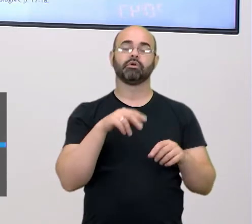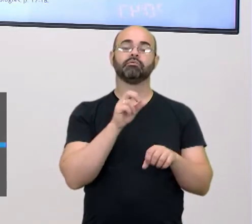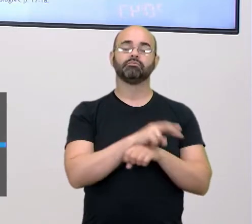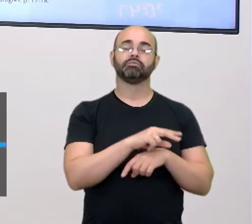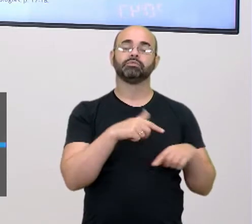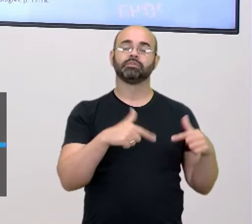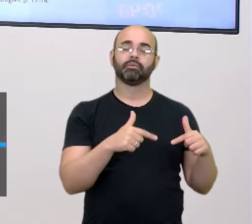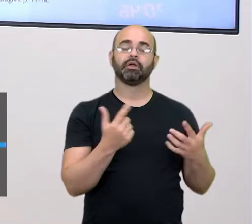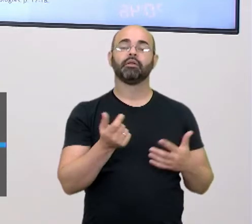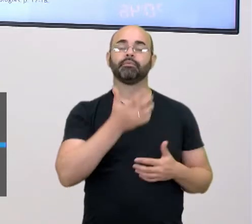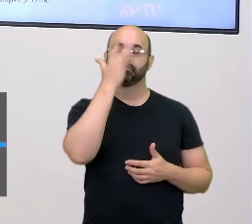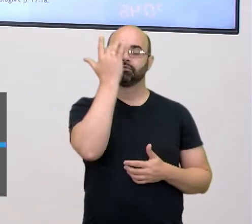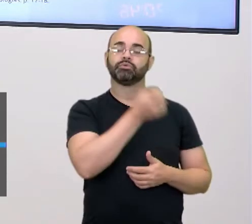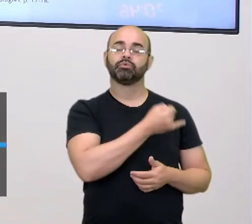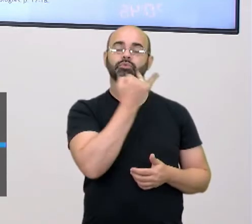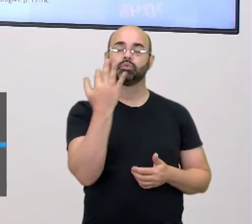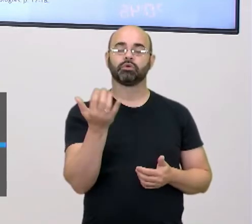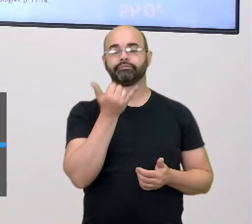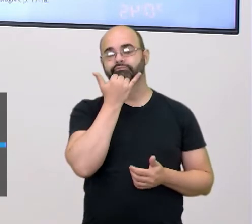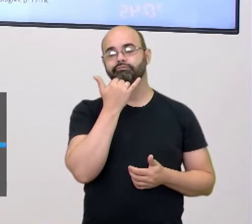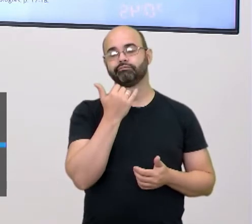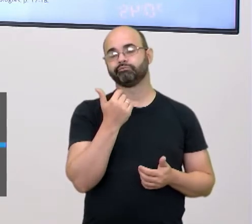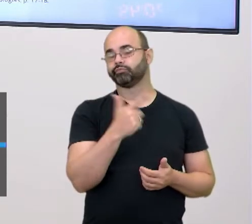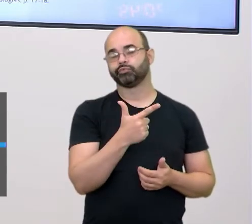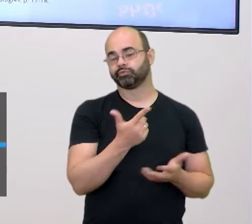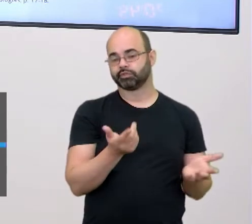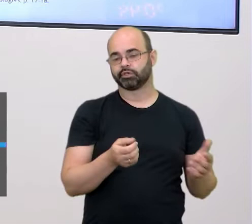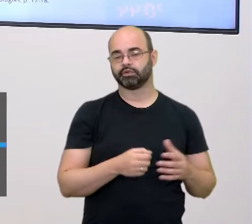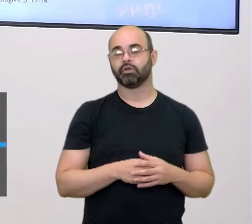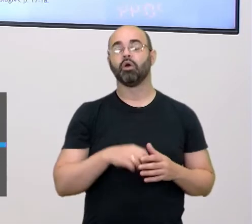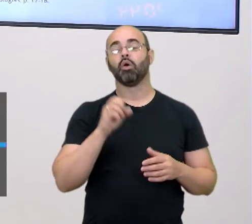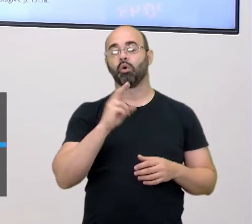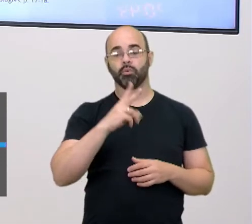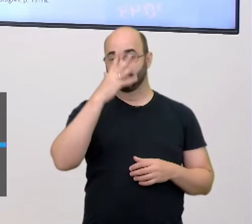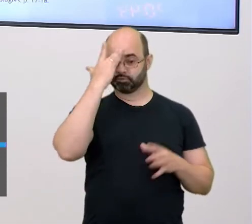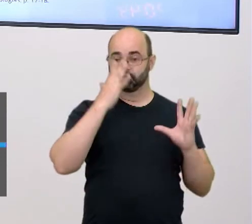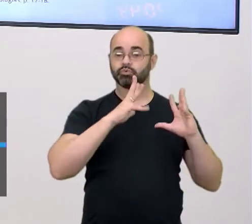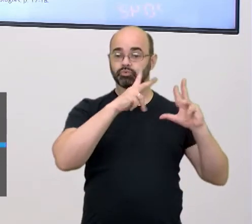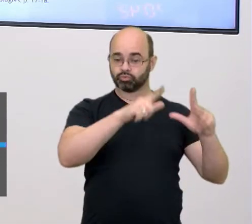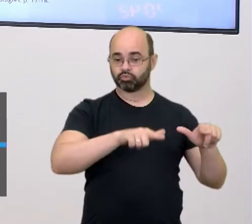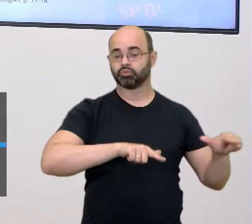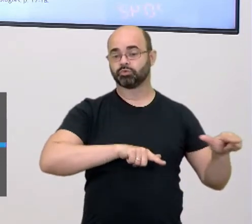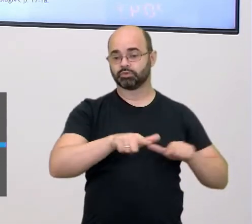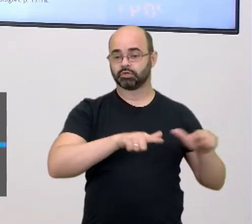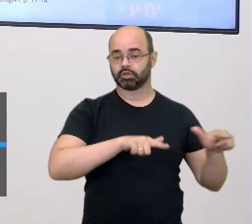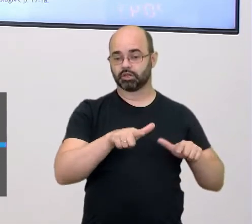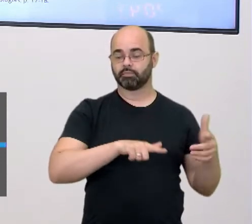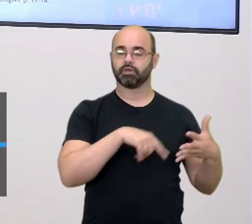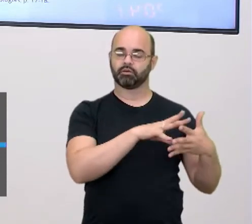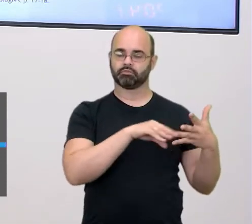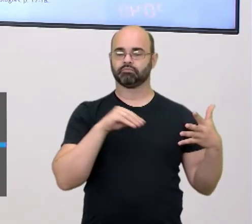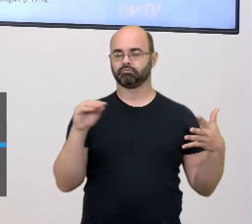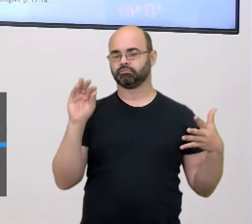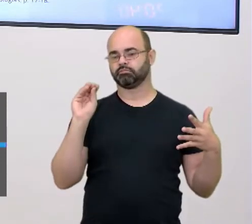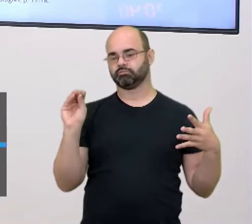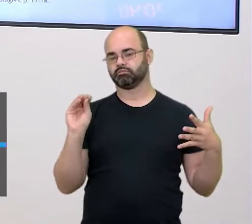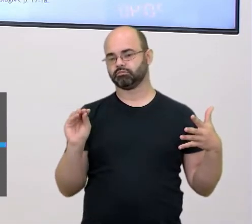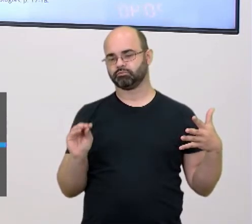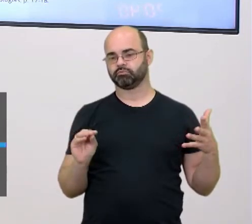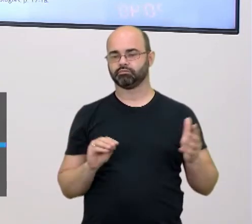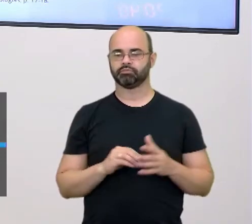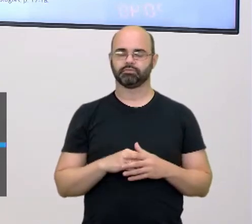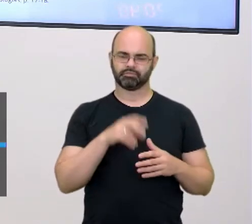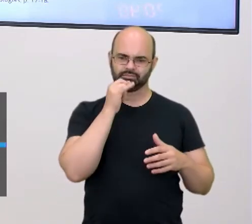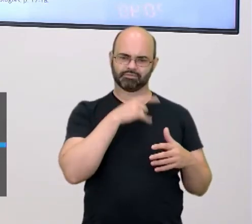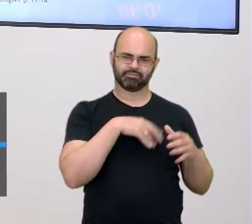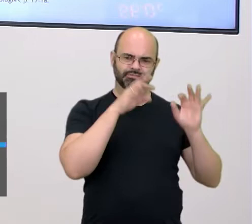que isso não aconteça, ou pode acontecer que todos estejam. Então não é um modelo assim específico dizer assim, eu vou